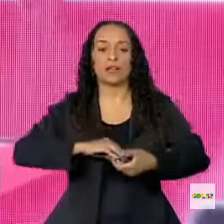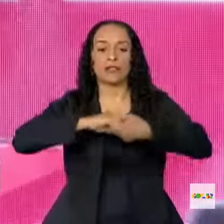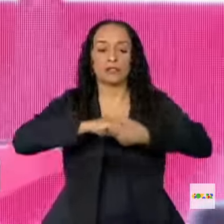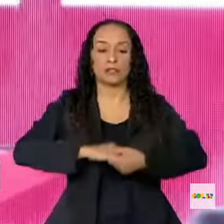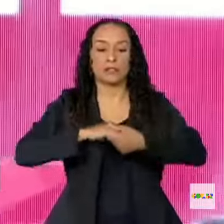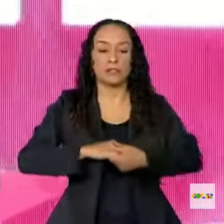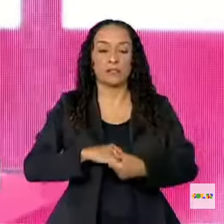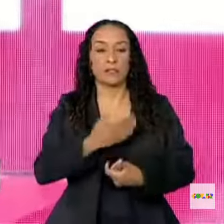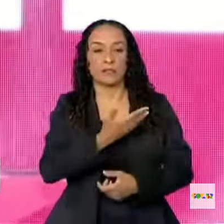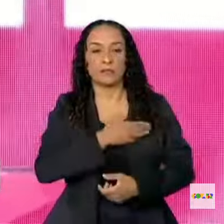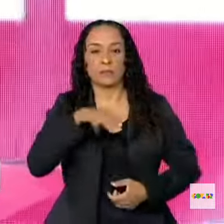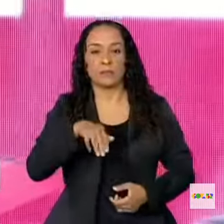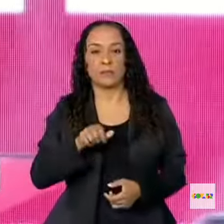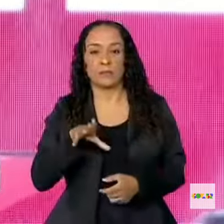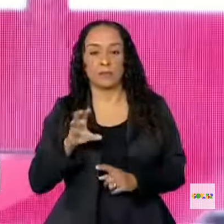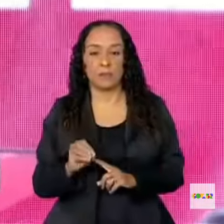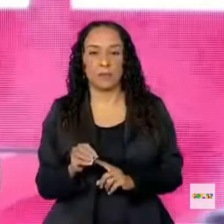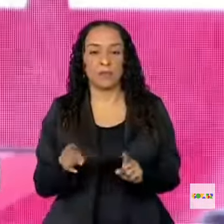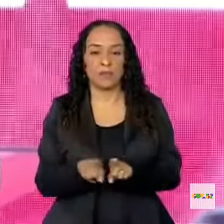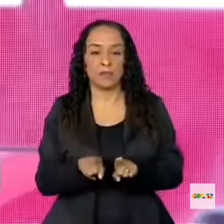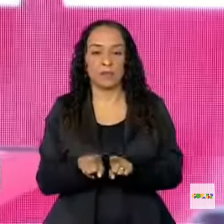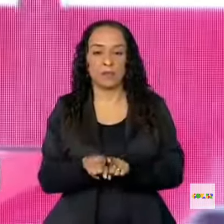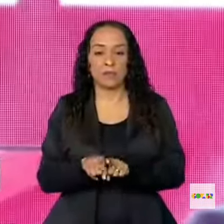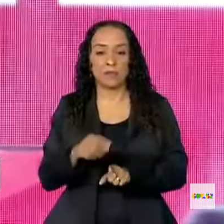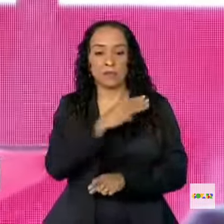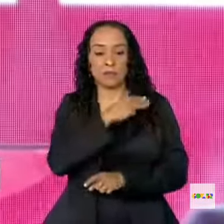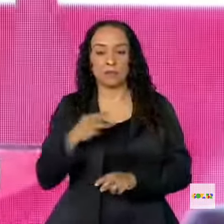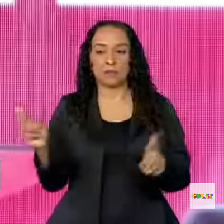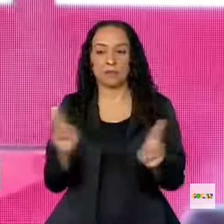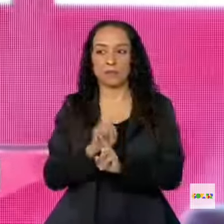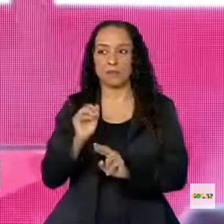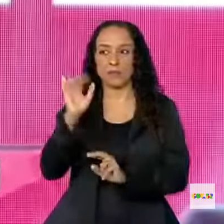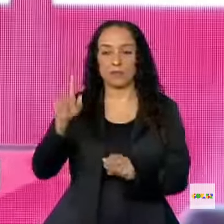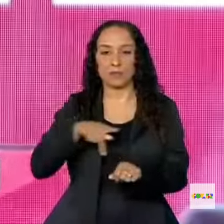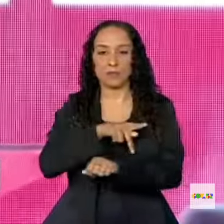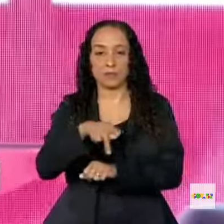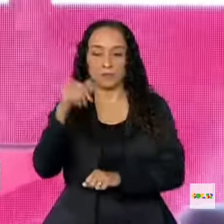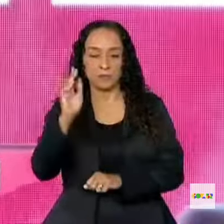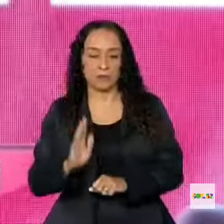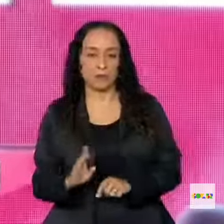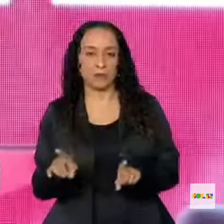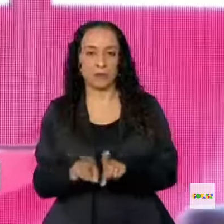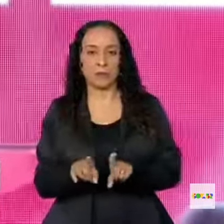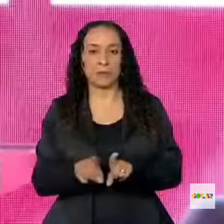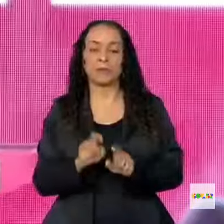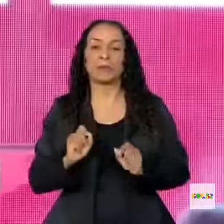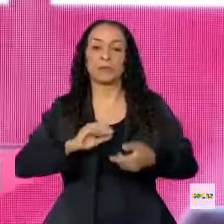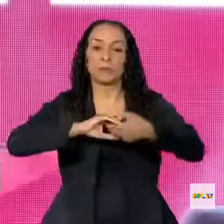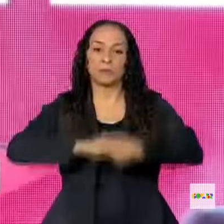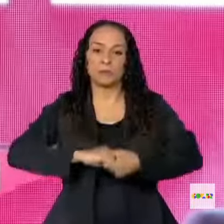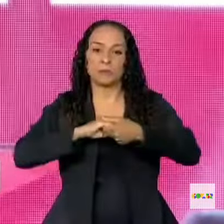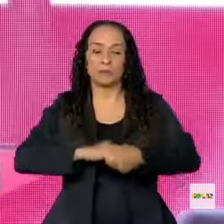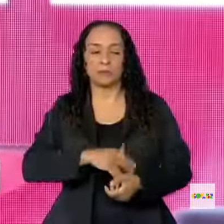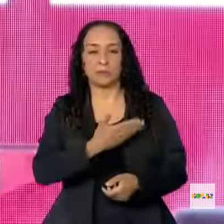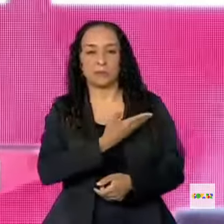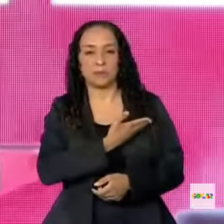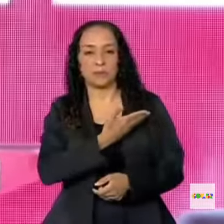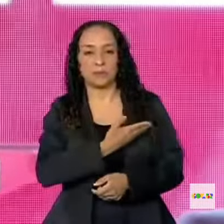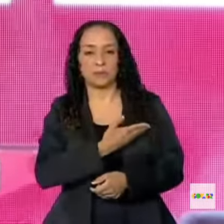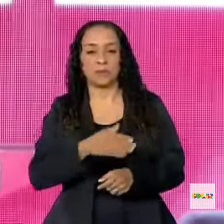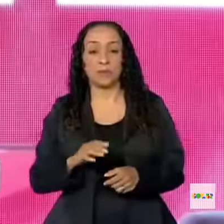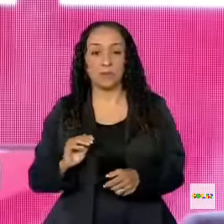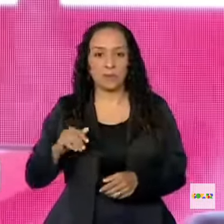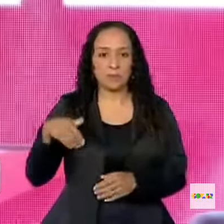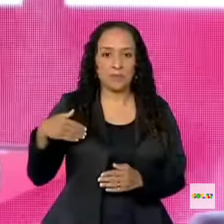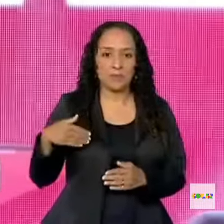companheiro Mauro Vieira Ministro das relações exteriores do Brasil quero cumprimentar o companheiro que logo